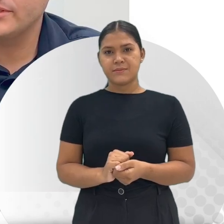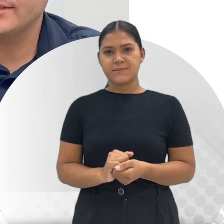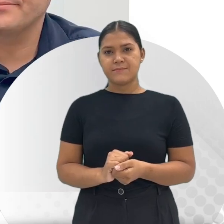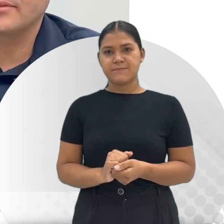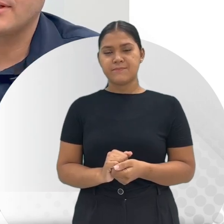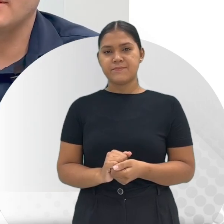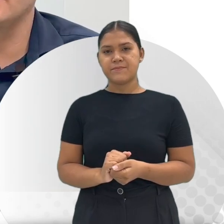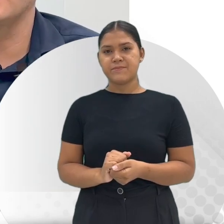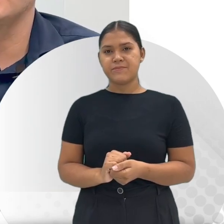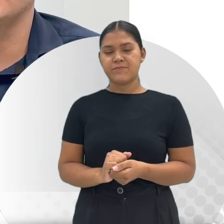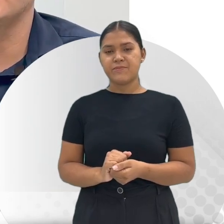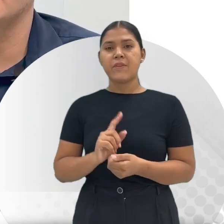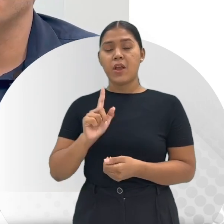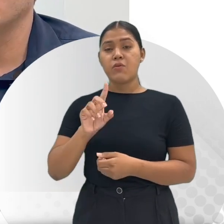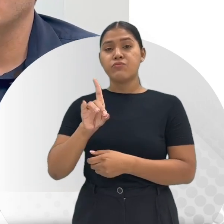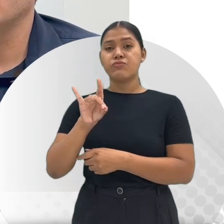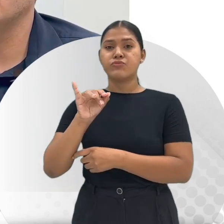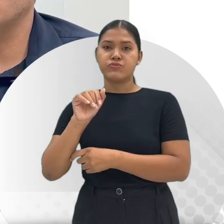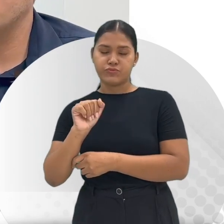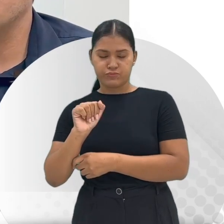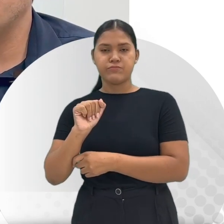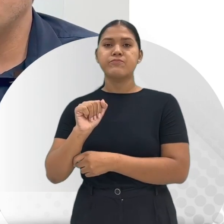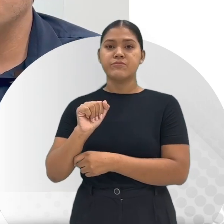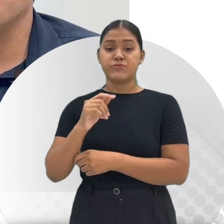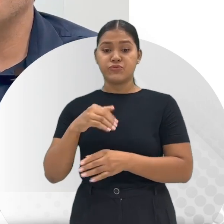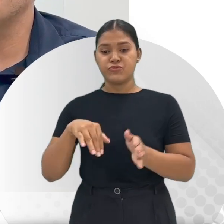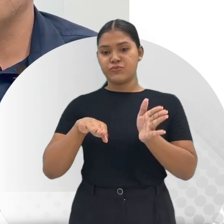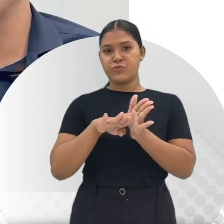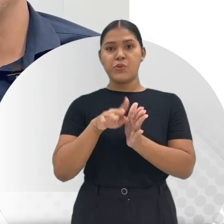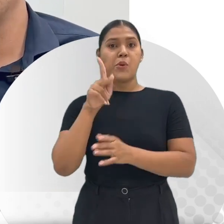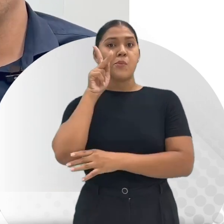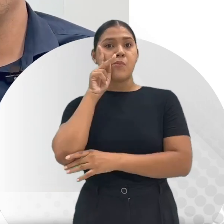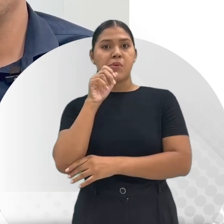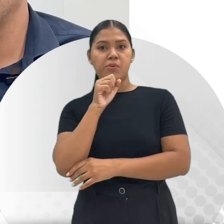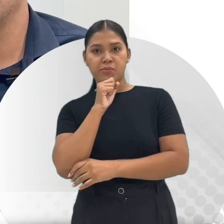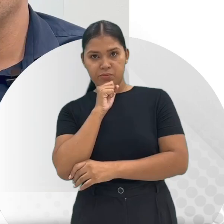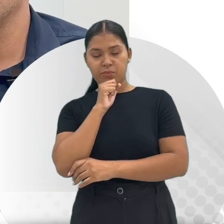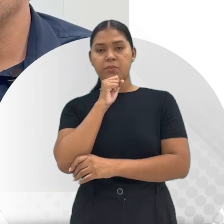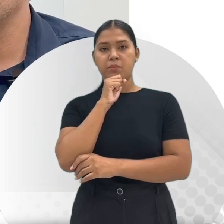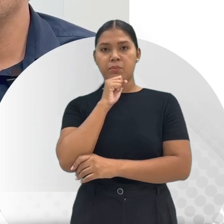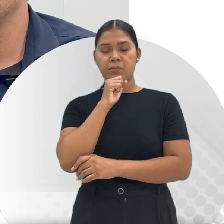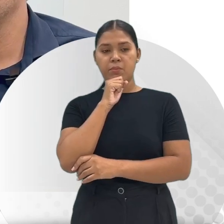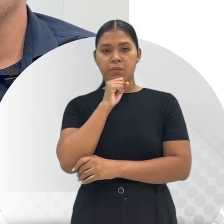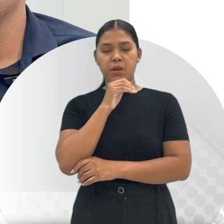Foi o dia que a gente chegou em Porto Velho e eu descobri que meu filho tinha leucemia.